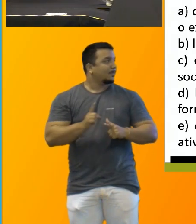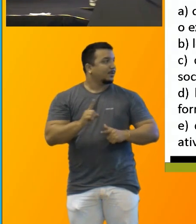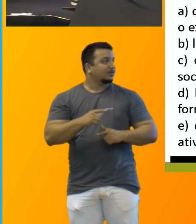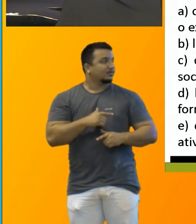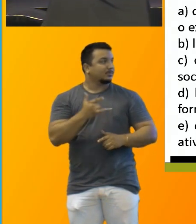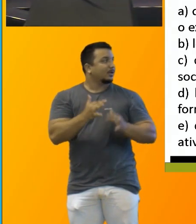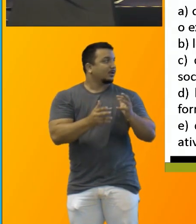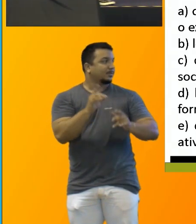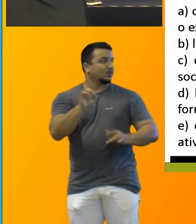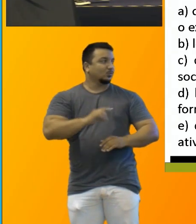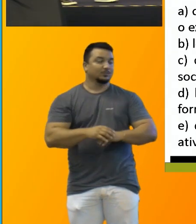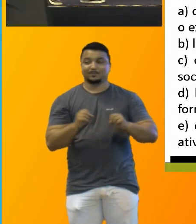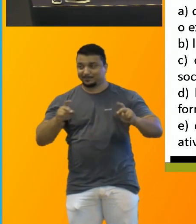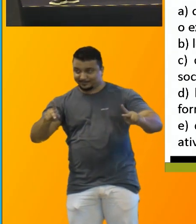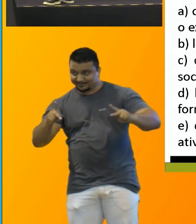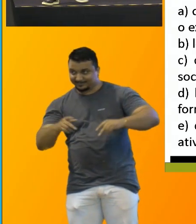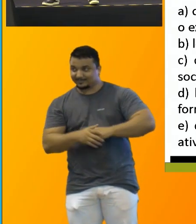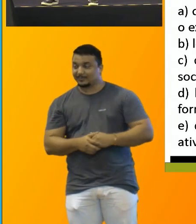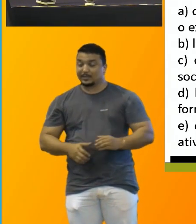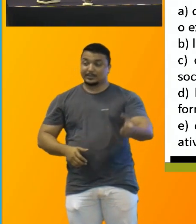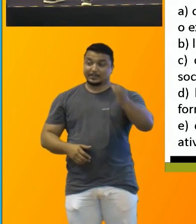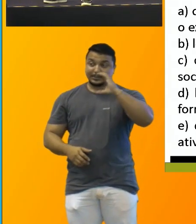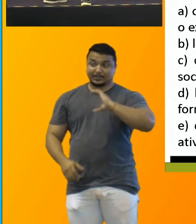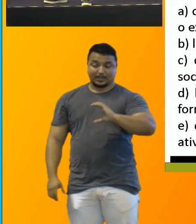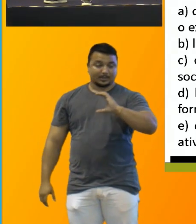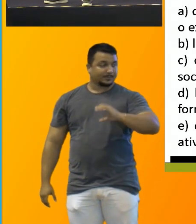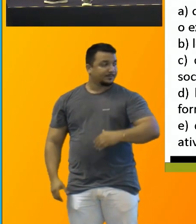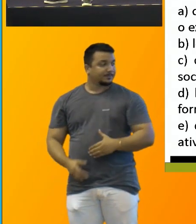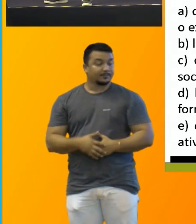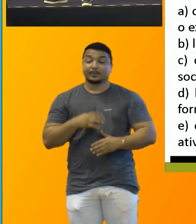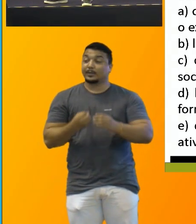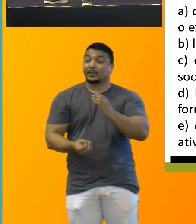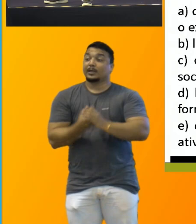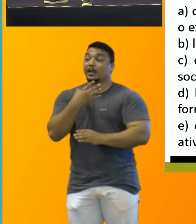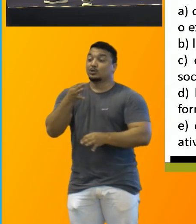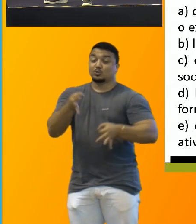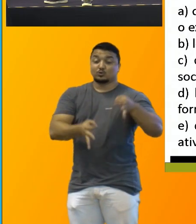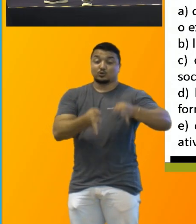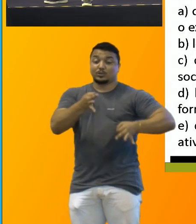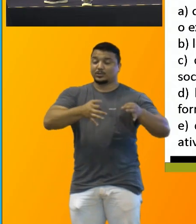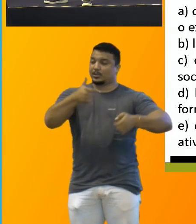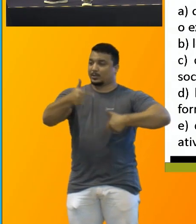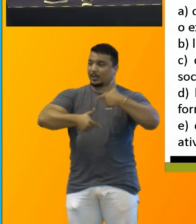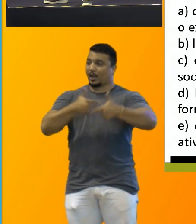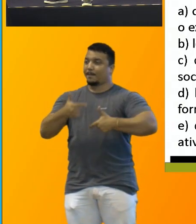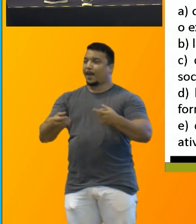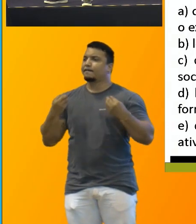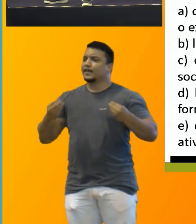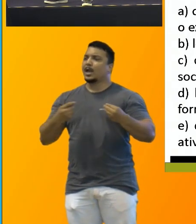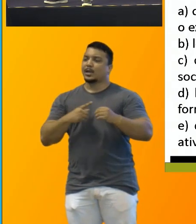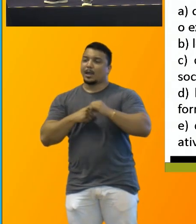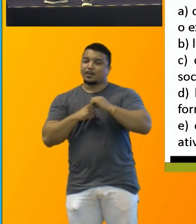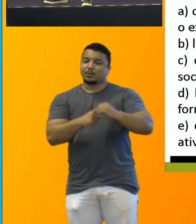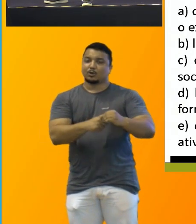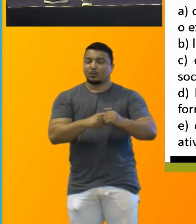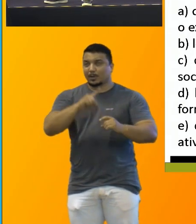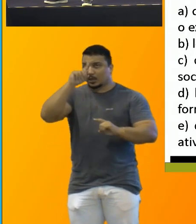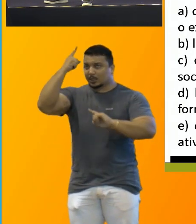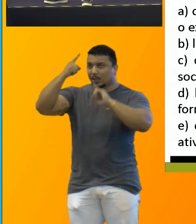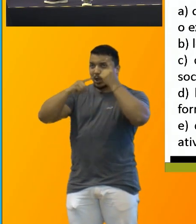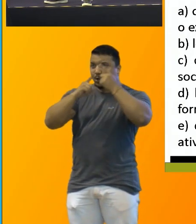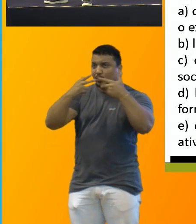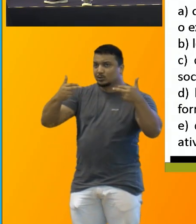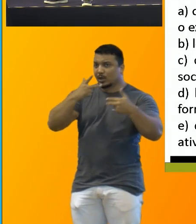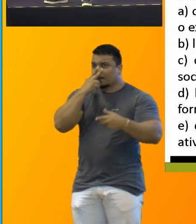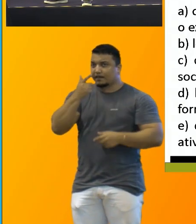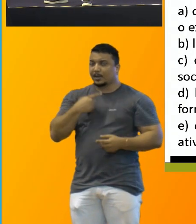queima não, tá? Vamos para C. Criação da Justiça do Trabalho para coibir ideologias